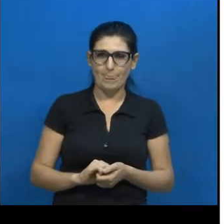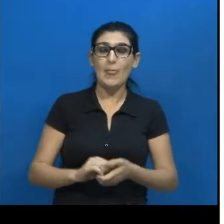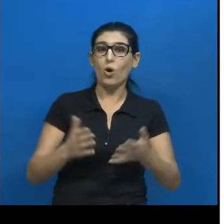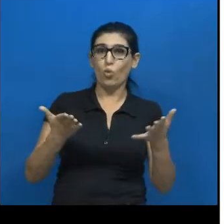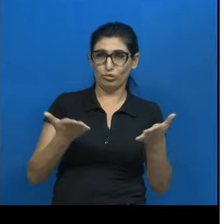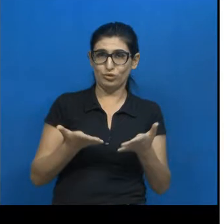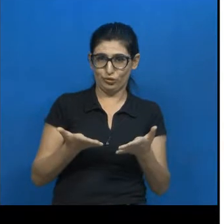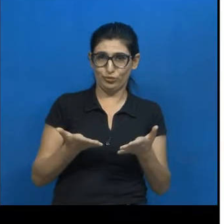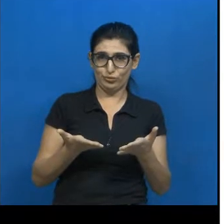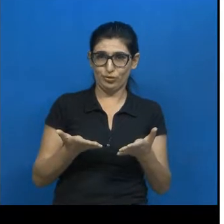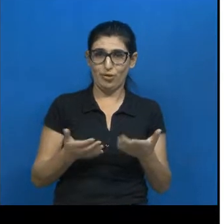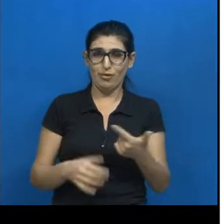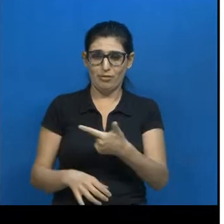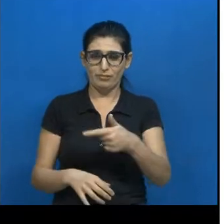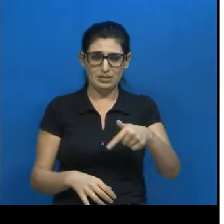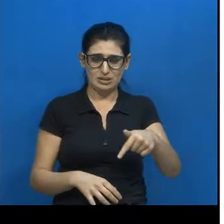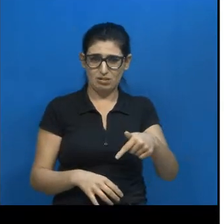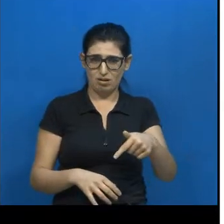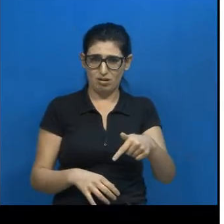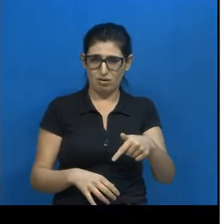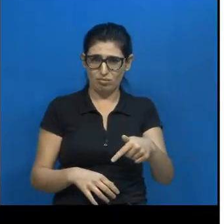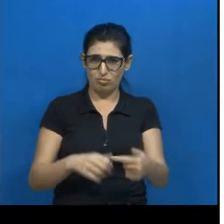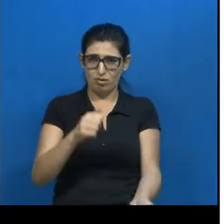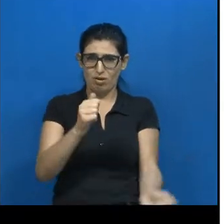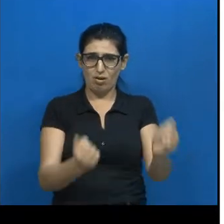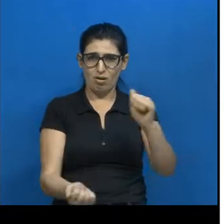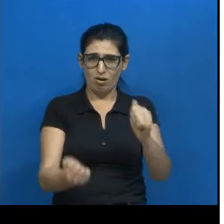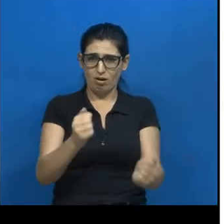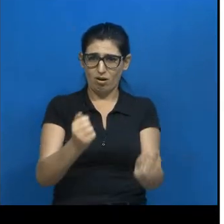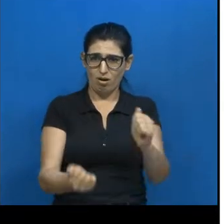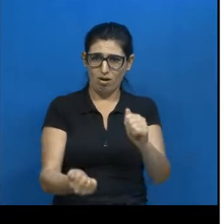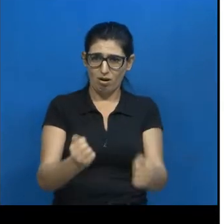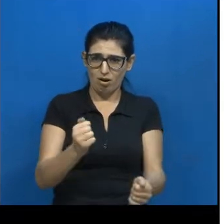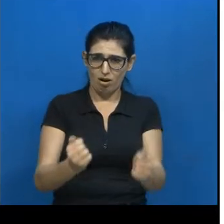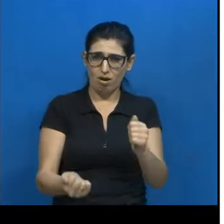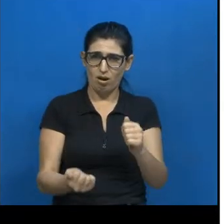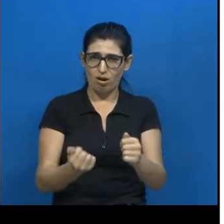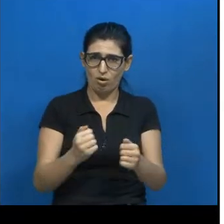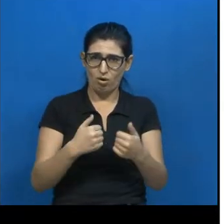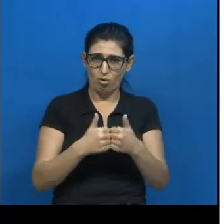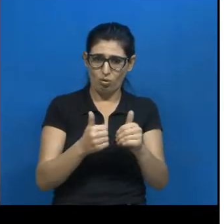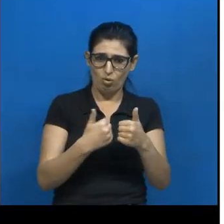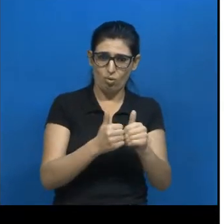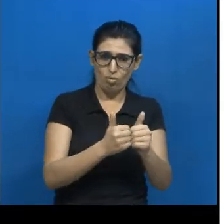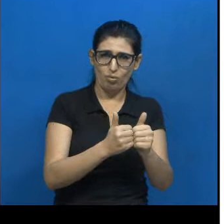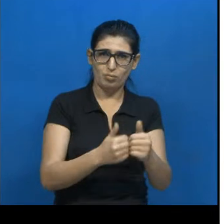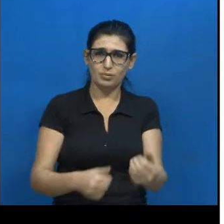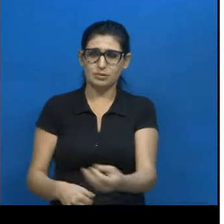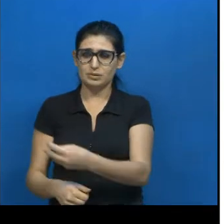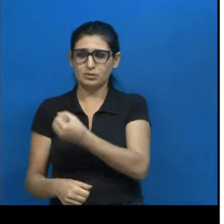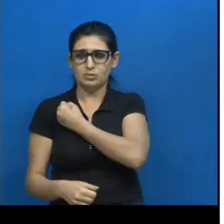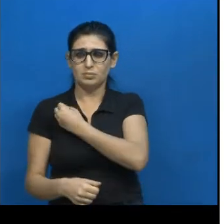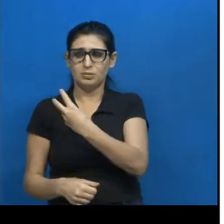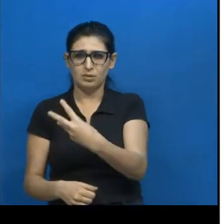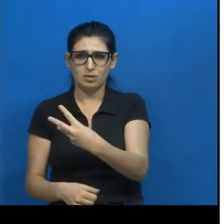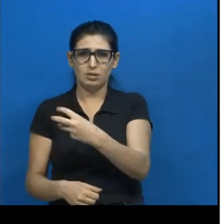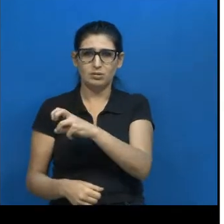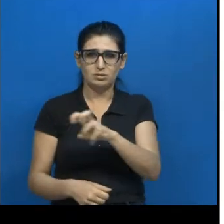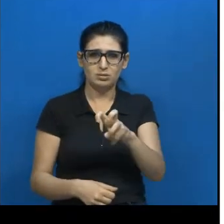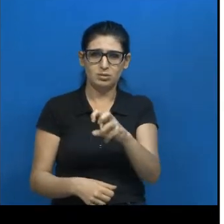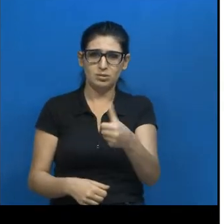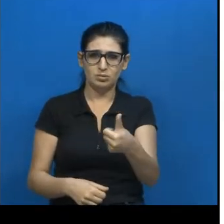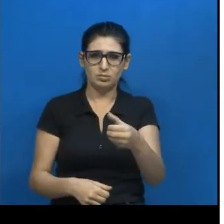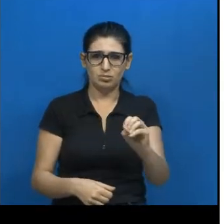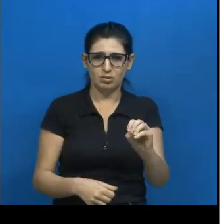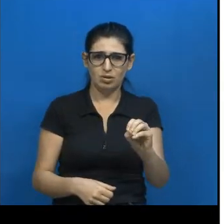hoje, os 27 veículos atendem a linha de 3, 5, 10, 15 e 19. E